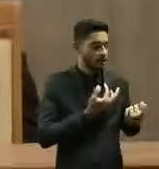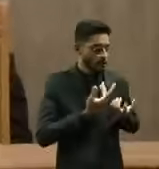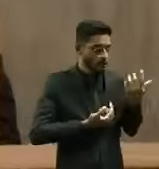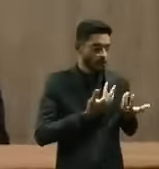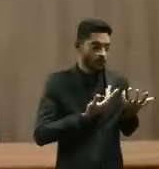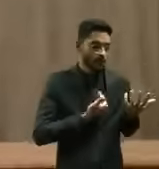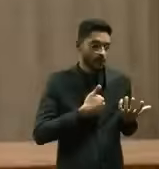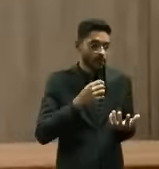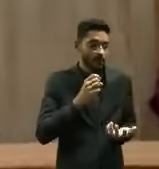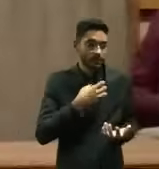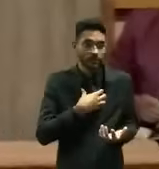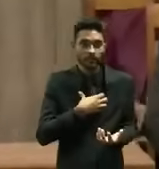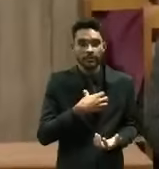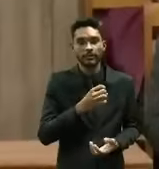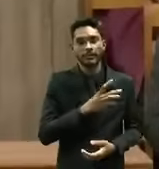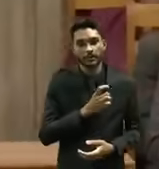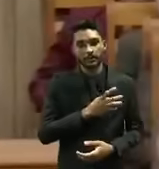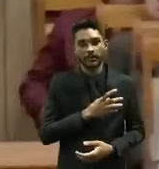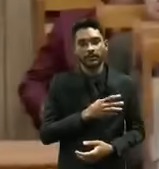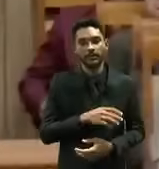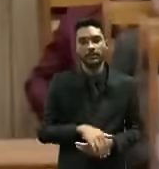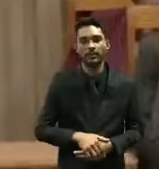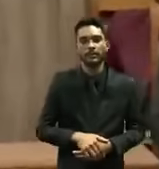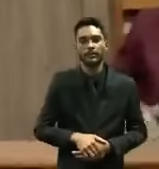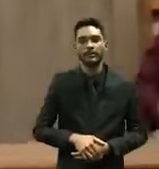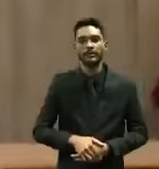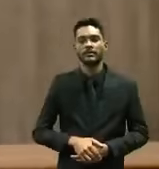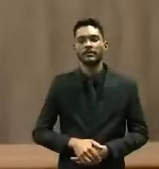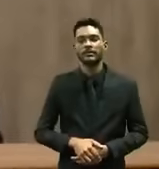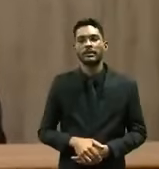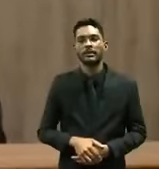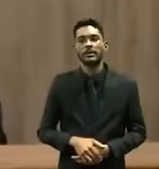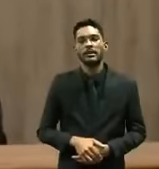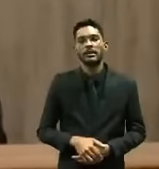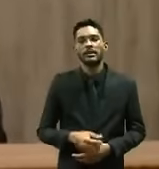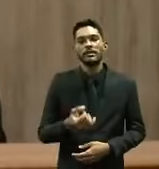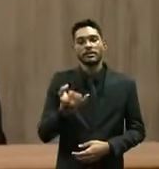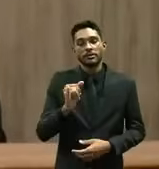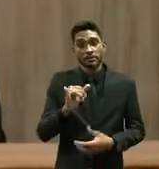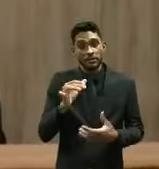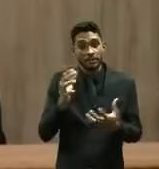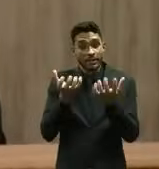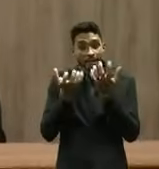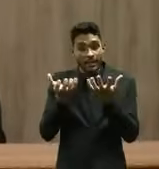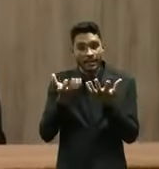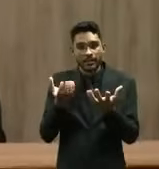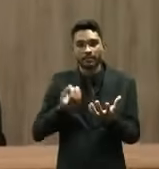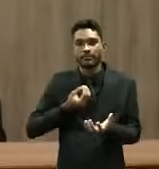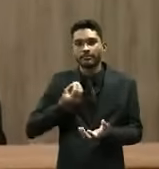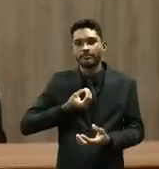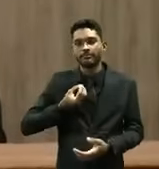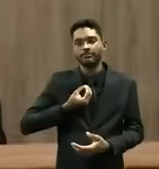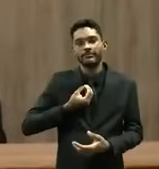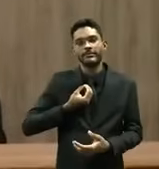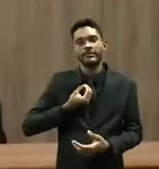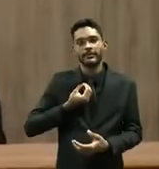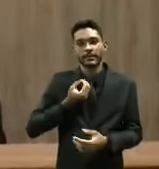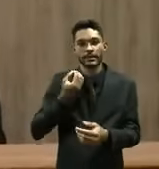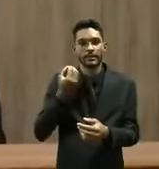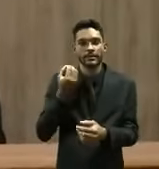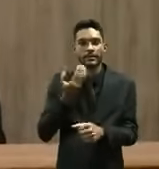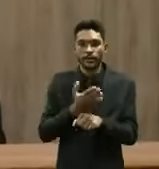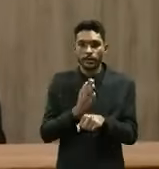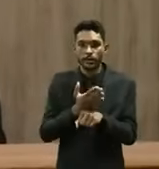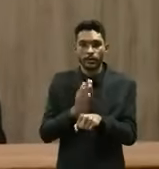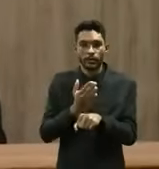tudo mas não me pregue sobre o Espírito Santo porque é uma coisa para viver o sobrenatural Só Se estiver preparado é ou não é então PR